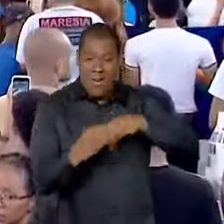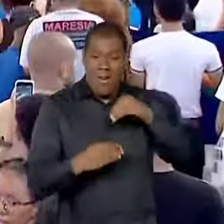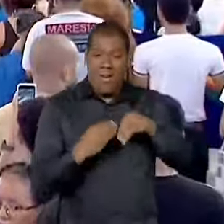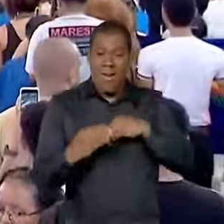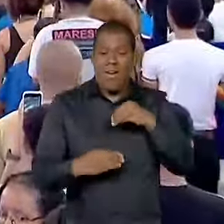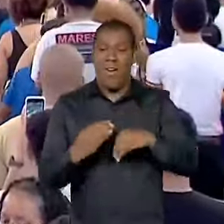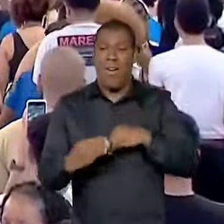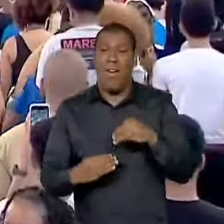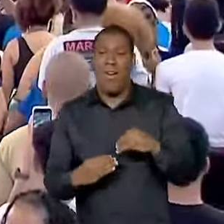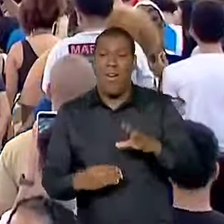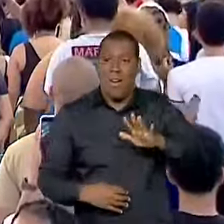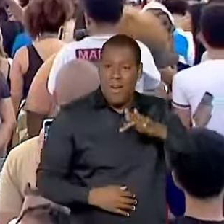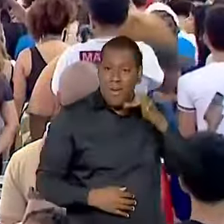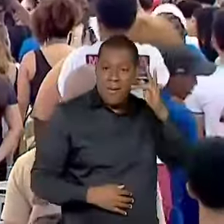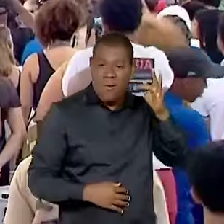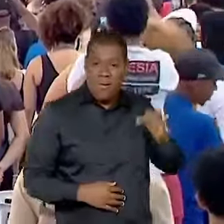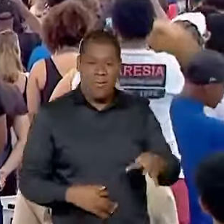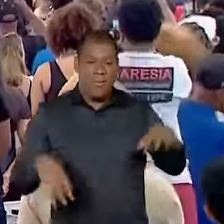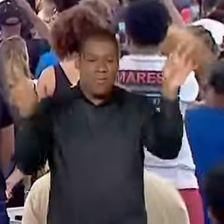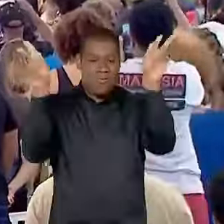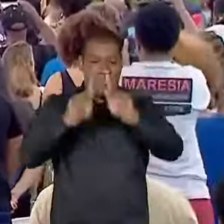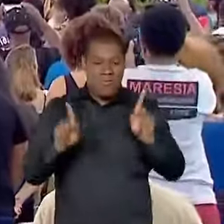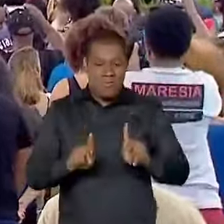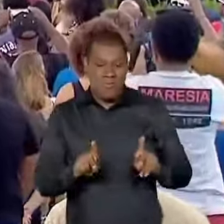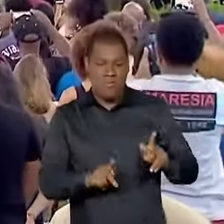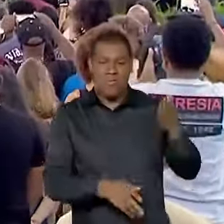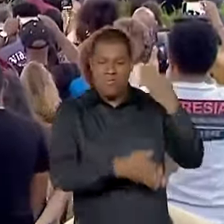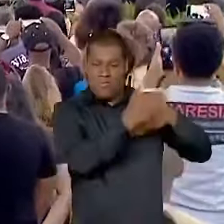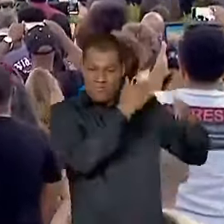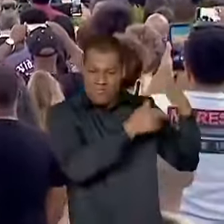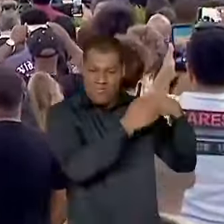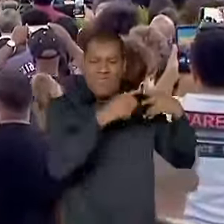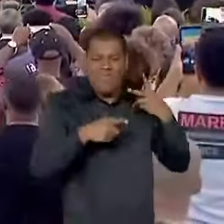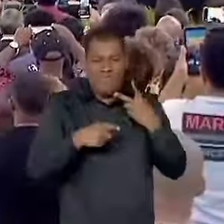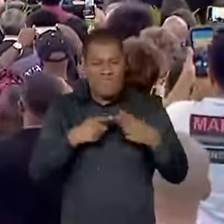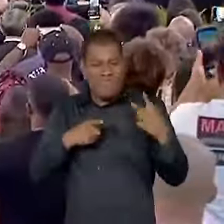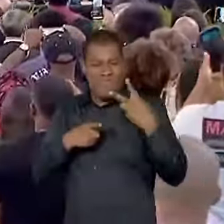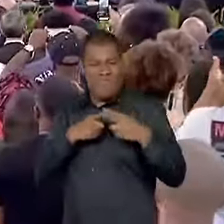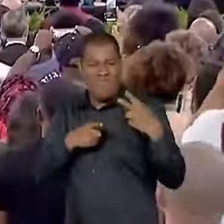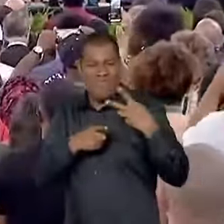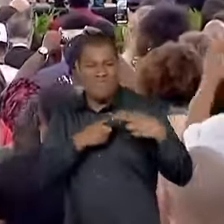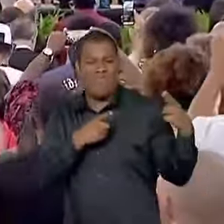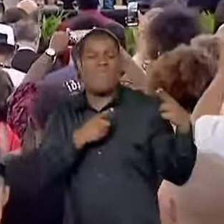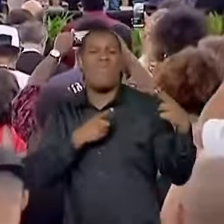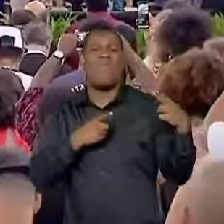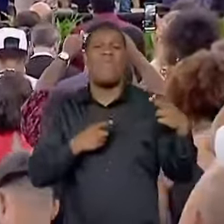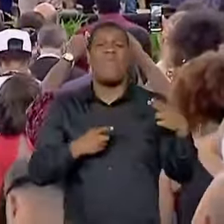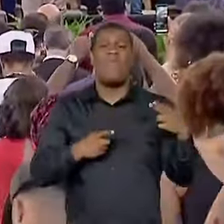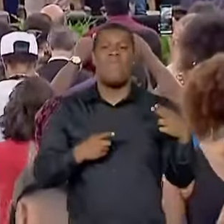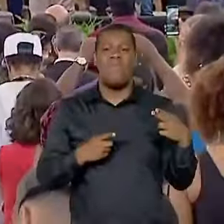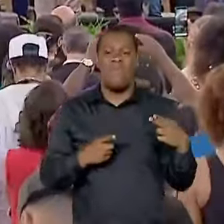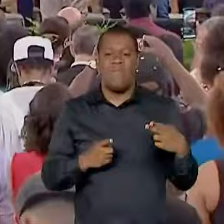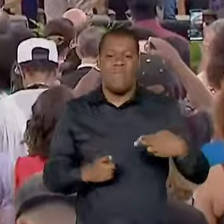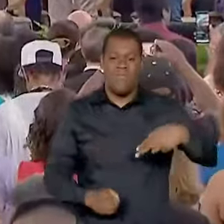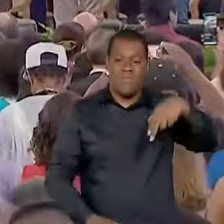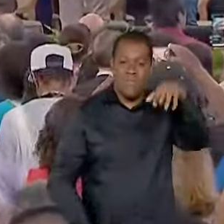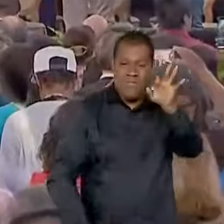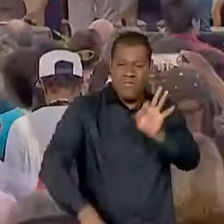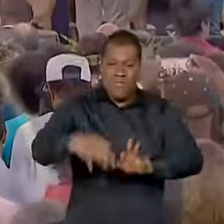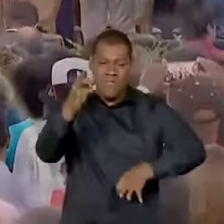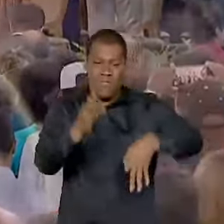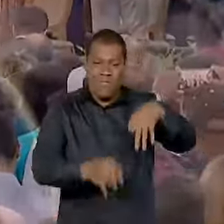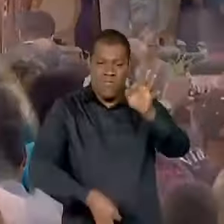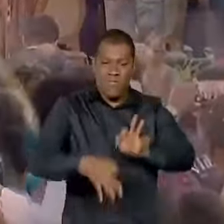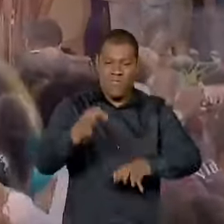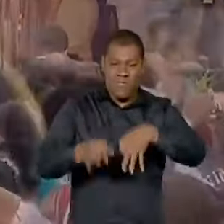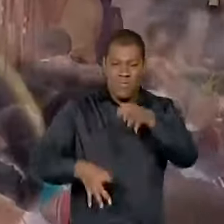dessa flâmula paz no futuro e glória no passado.